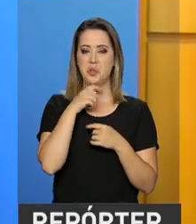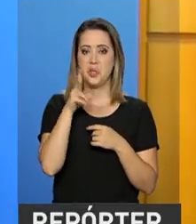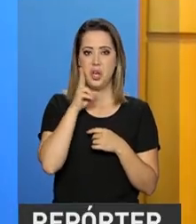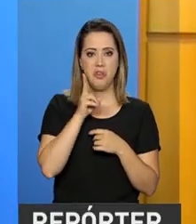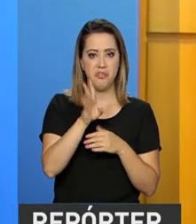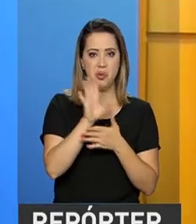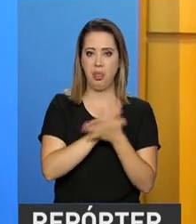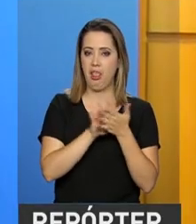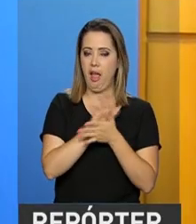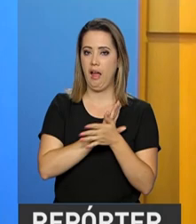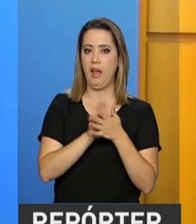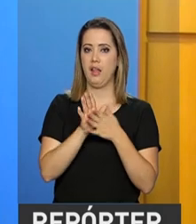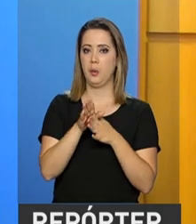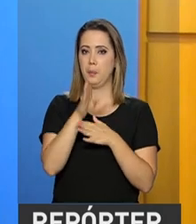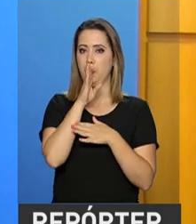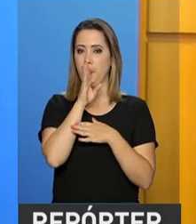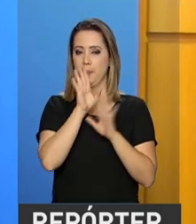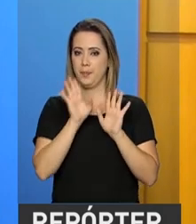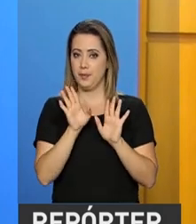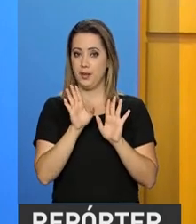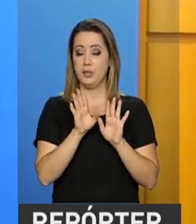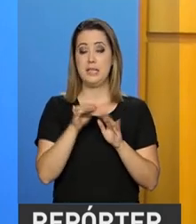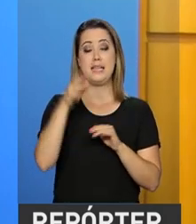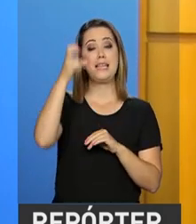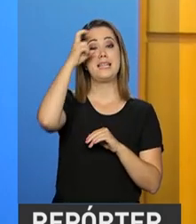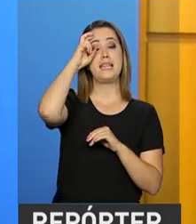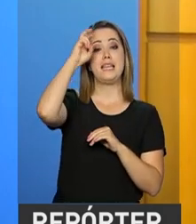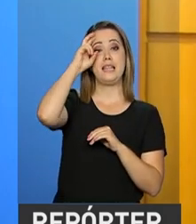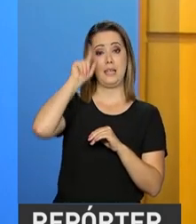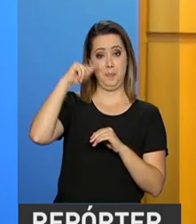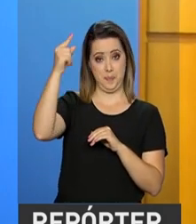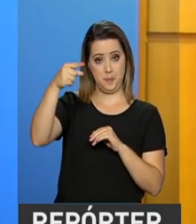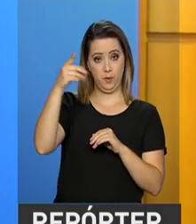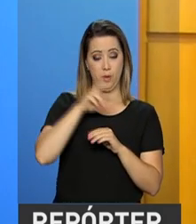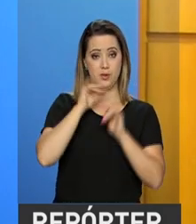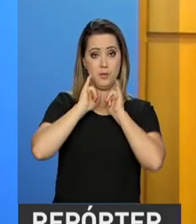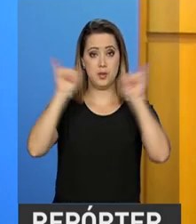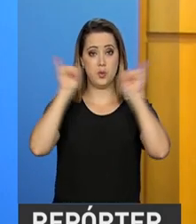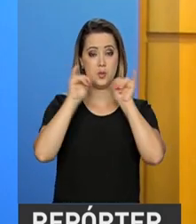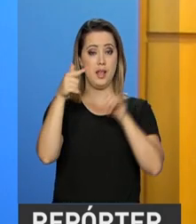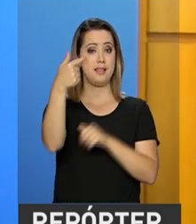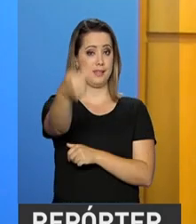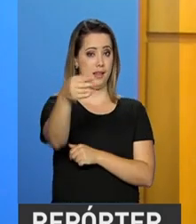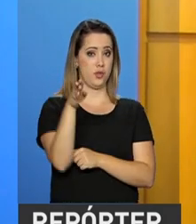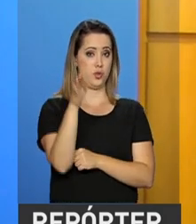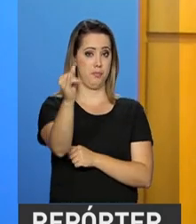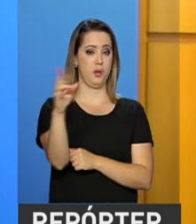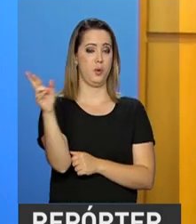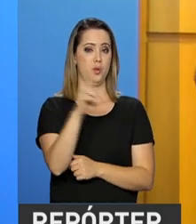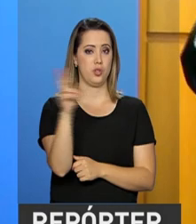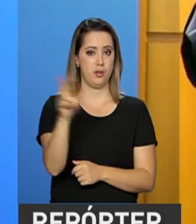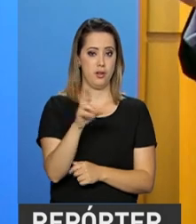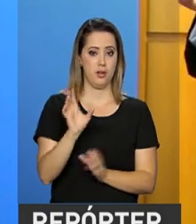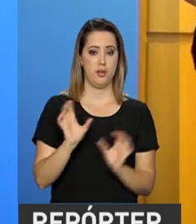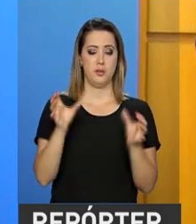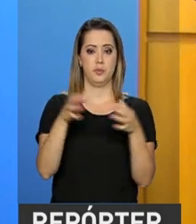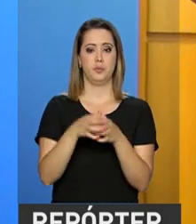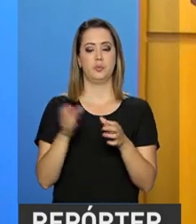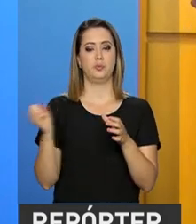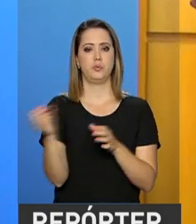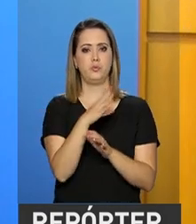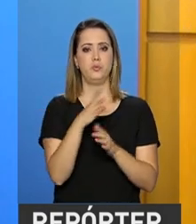quinta-feira nós vamos anunciar 7 bilhões do fundo de garantia para os trabalhadores brasileiros fruto de uma nova